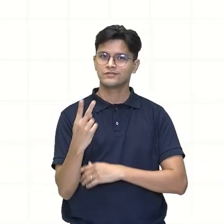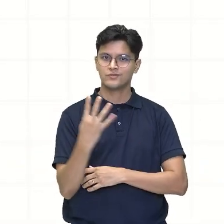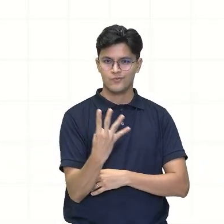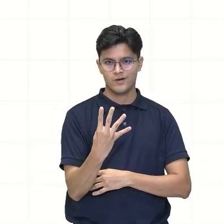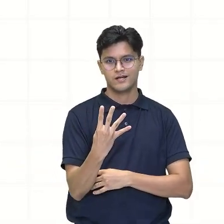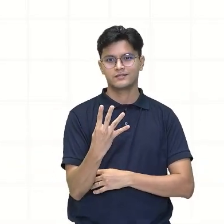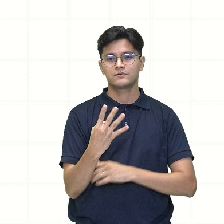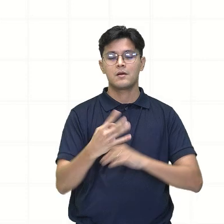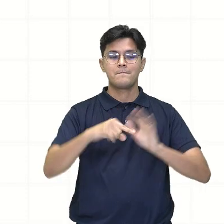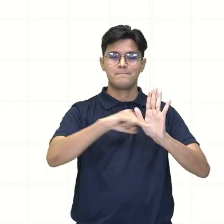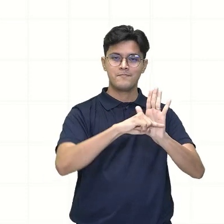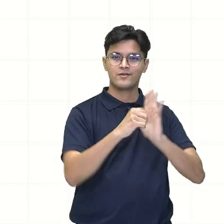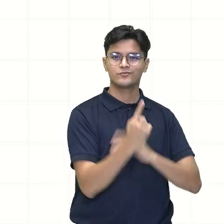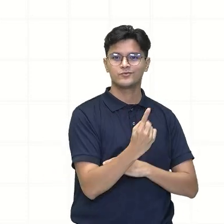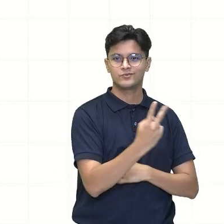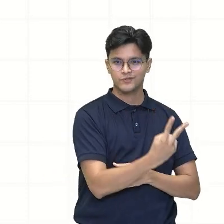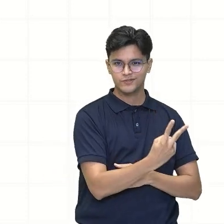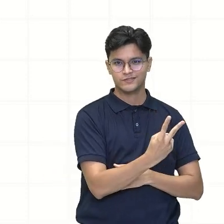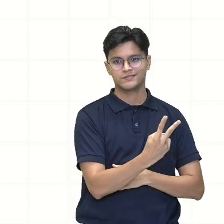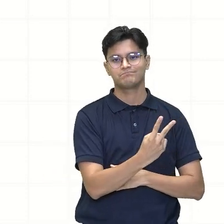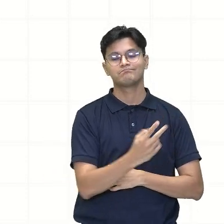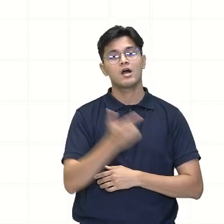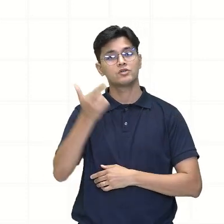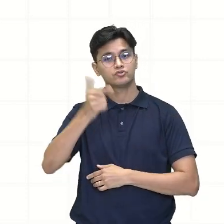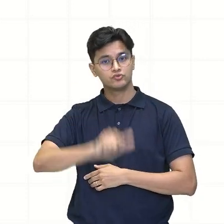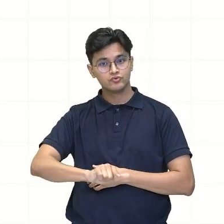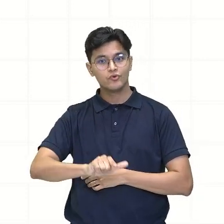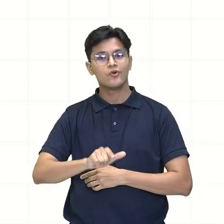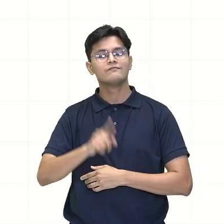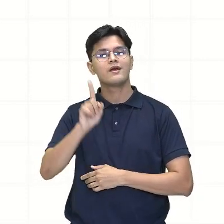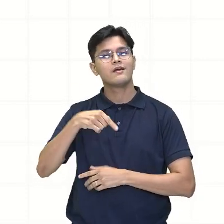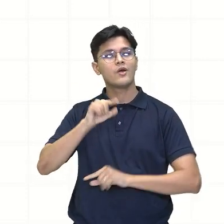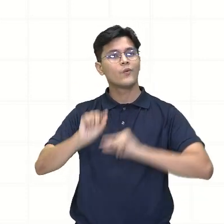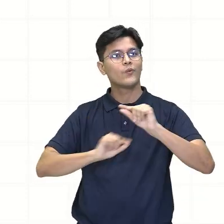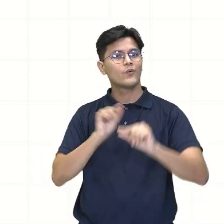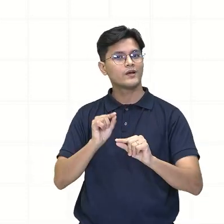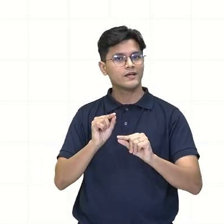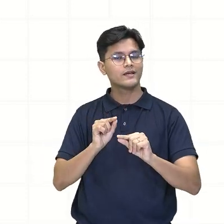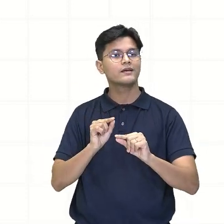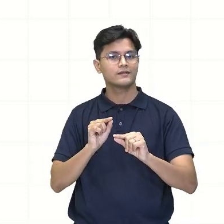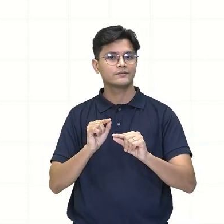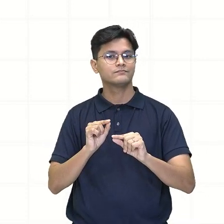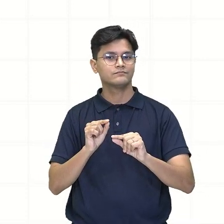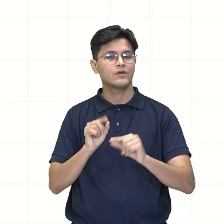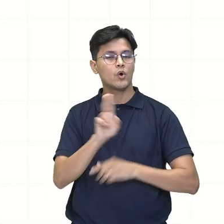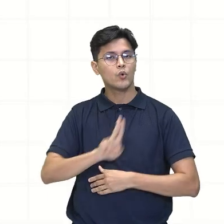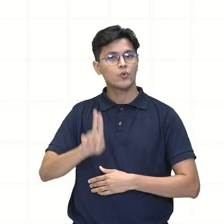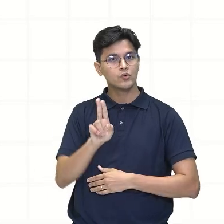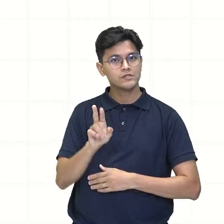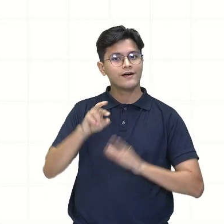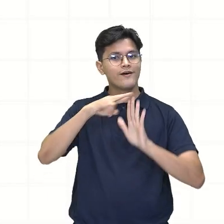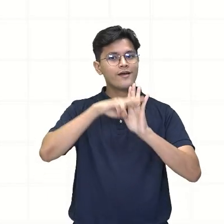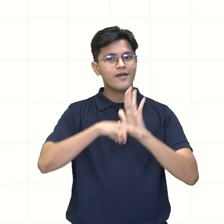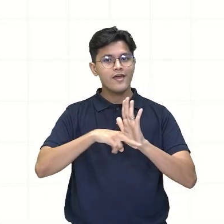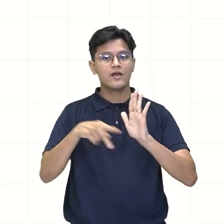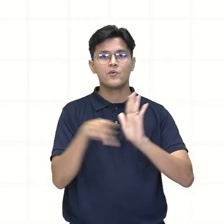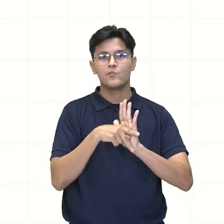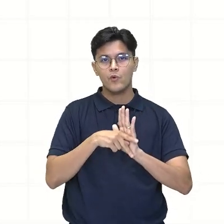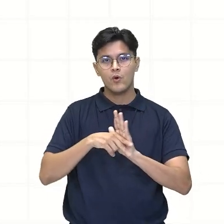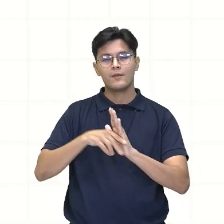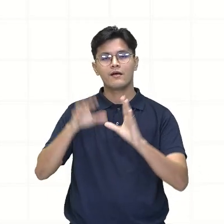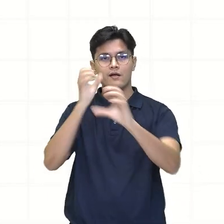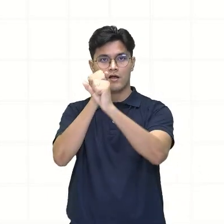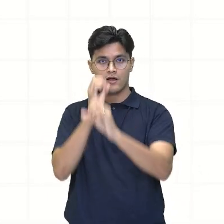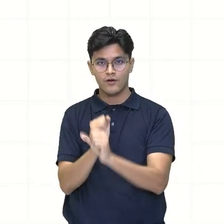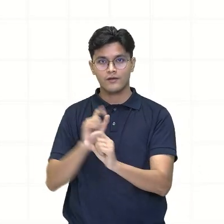menos 12. E aqui, novamente, nós temos que aplicar a propriedade da adição e subtração.